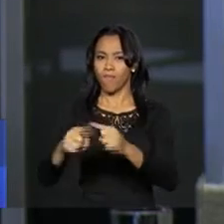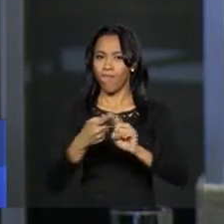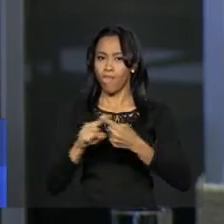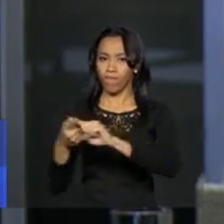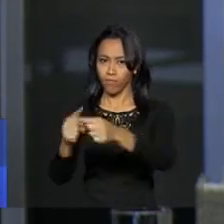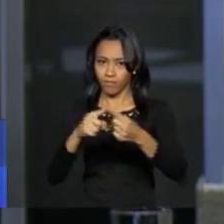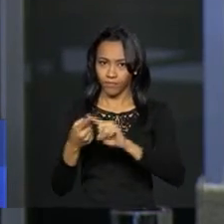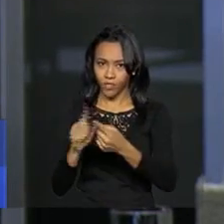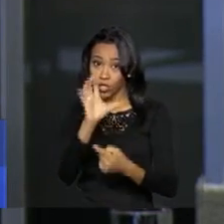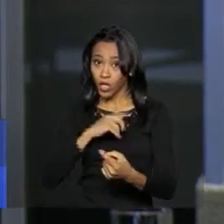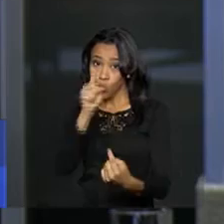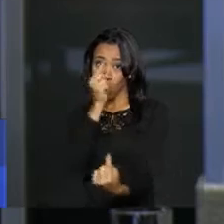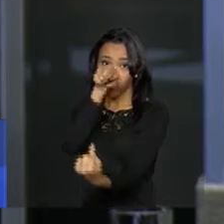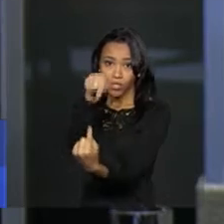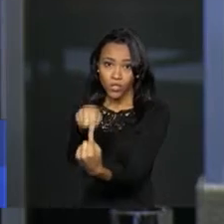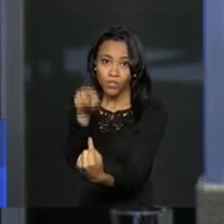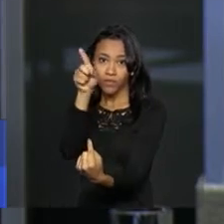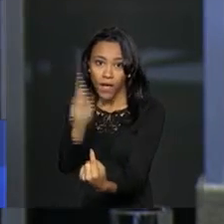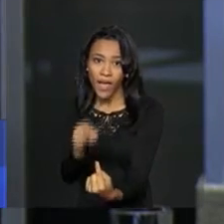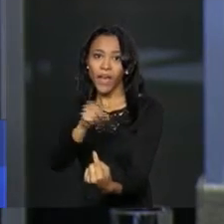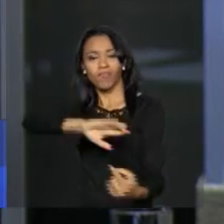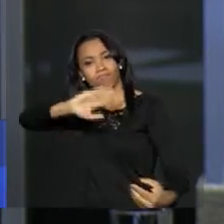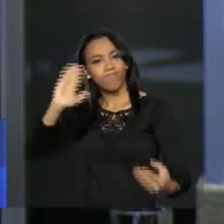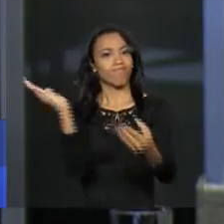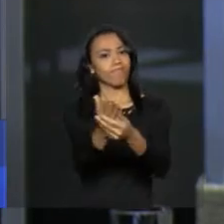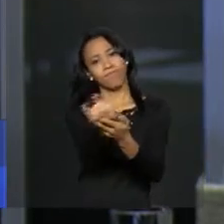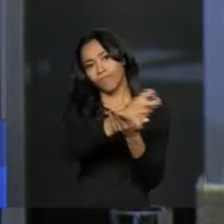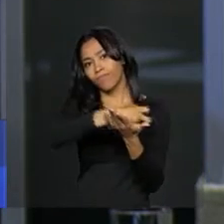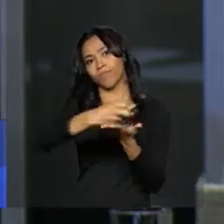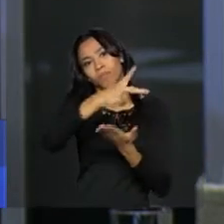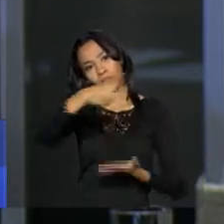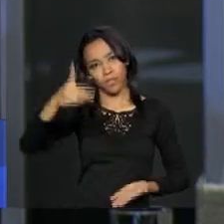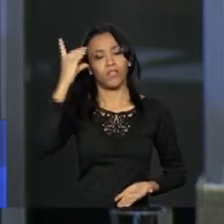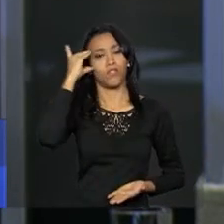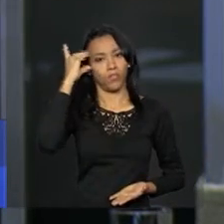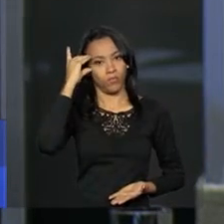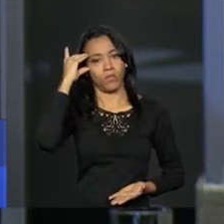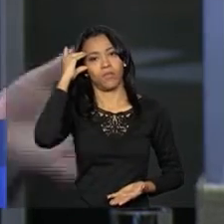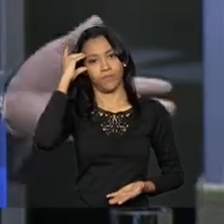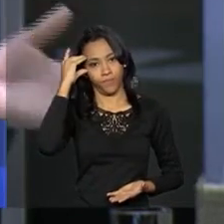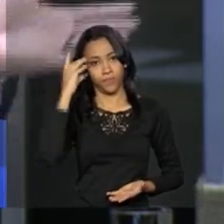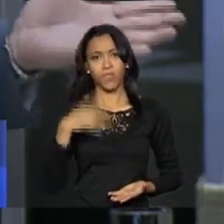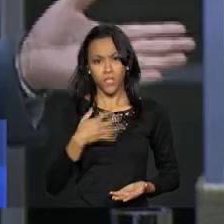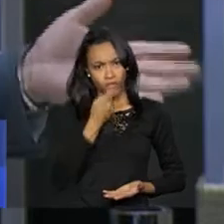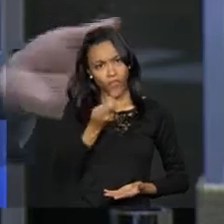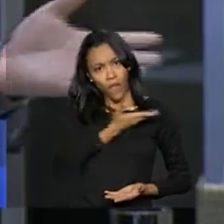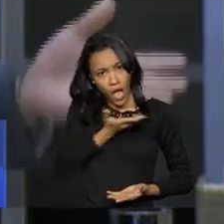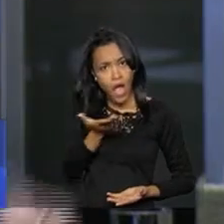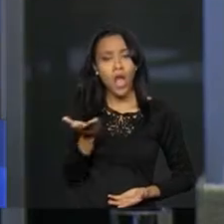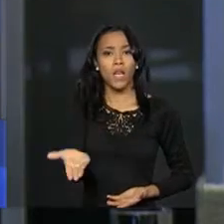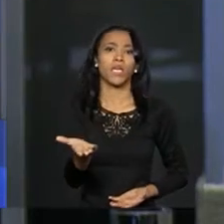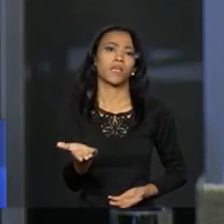tem um objetivo, é punir a presidenta Dilma. Falam aqui, ô Lelo, você falou aqui do Lula, que está